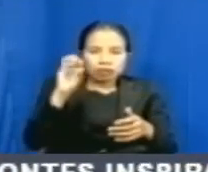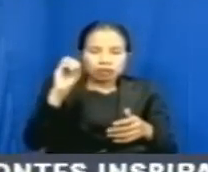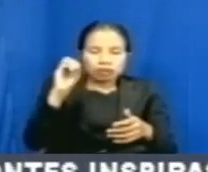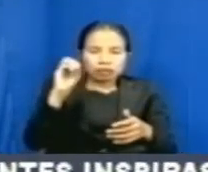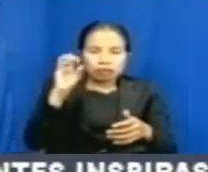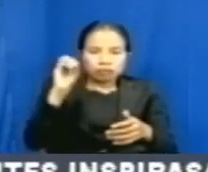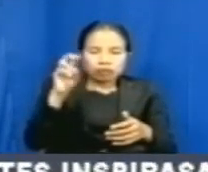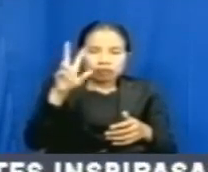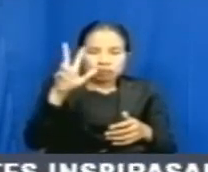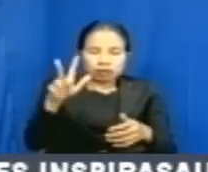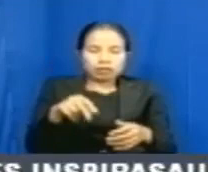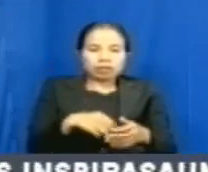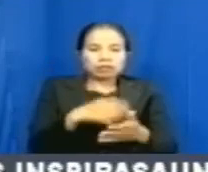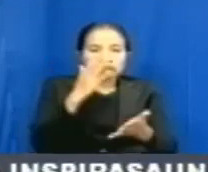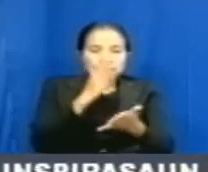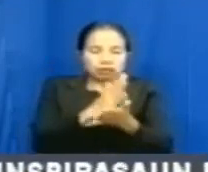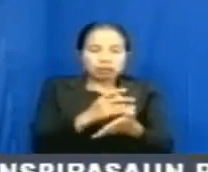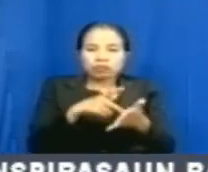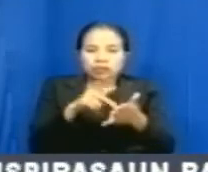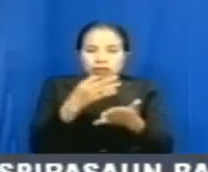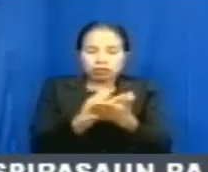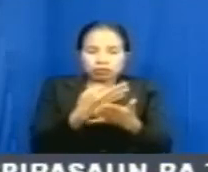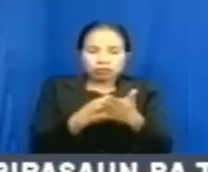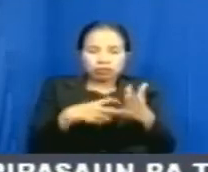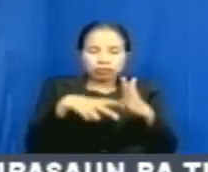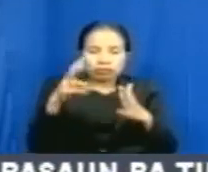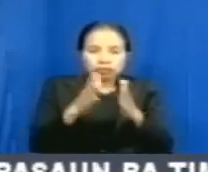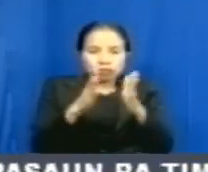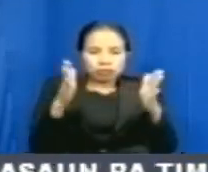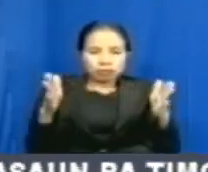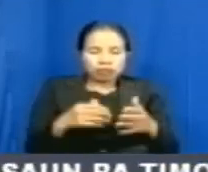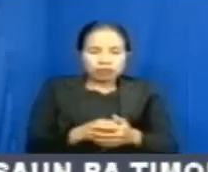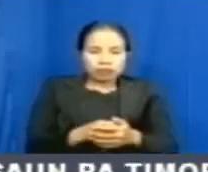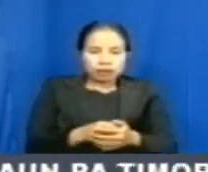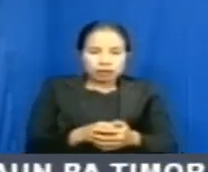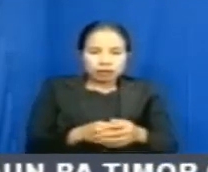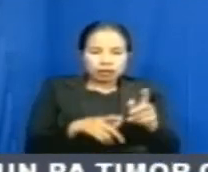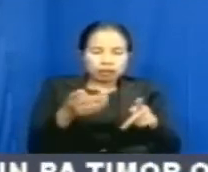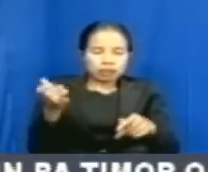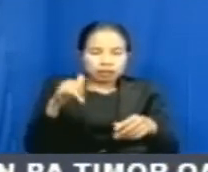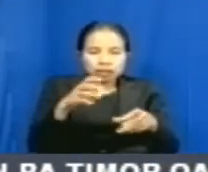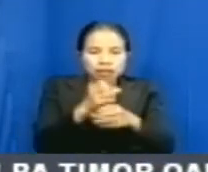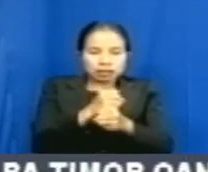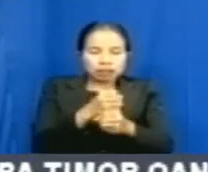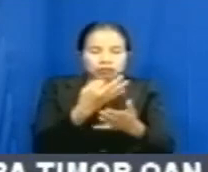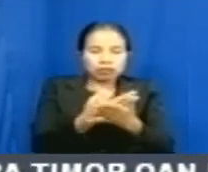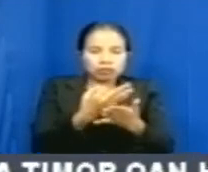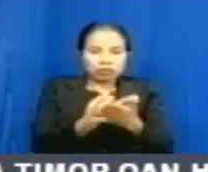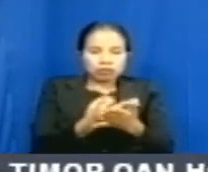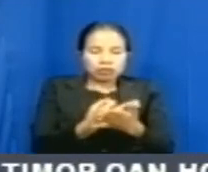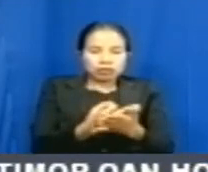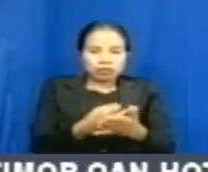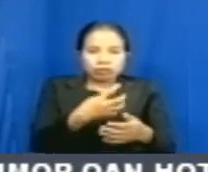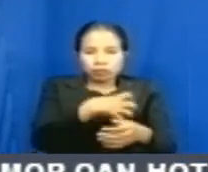Trânsito, se ralou atuação, onde aplica infração o valor máximo. Cidadão Cira Nebelacimo, o valor máximo,